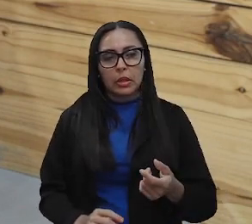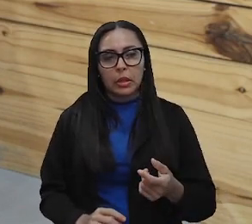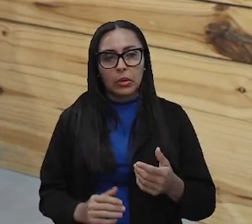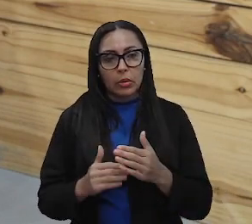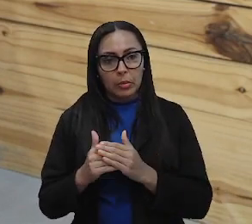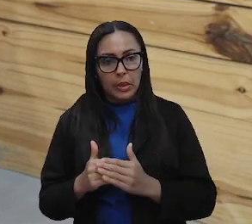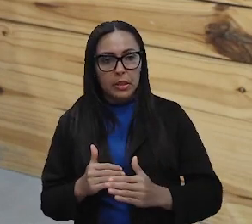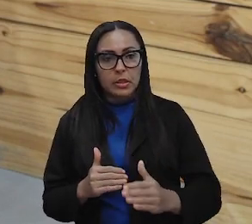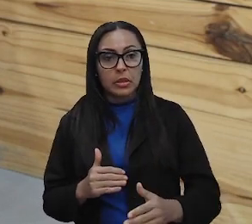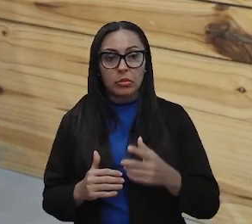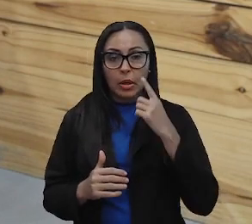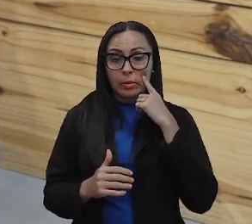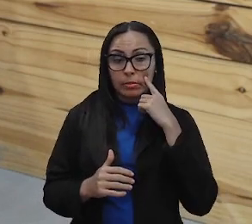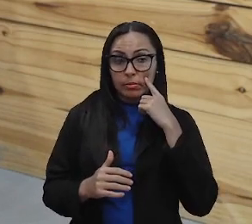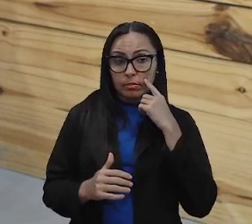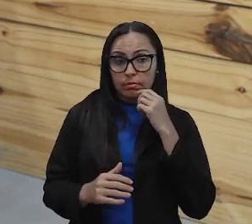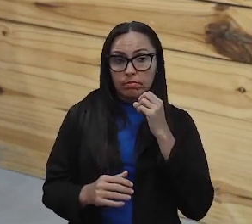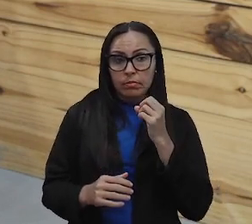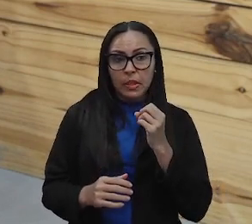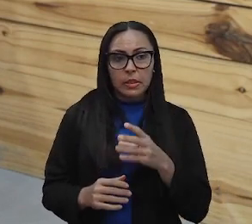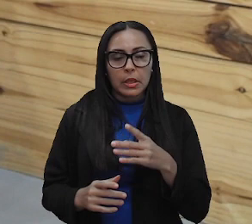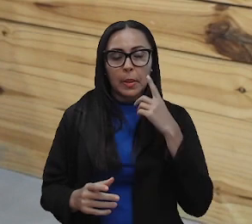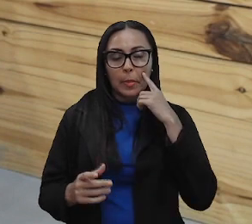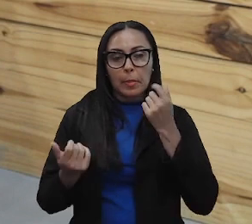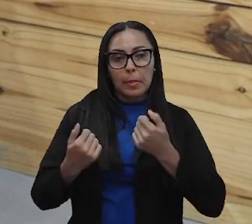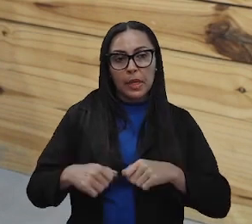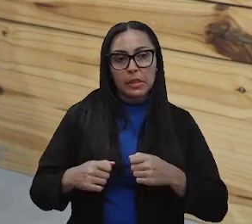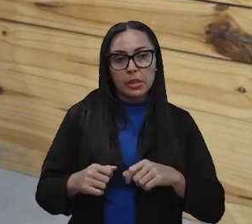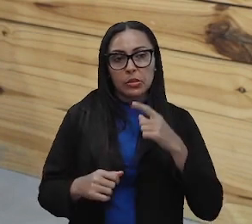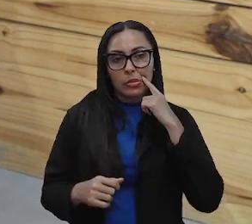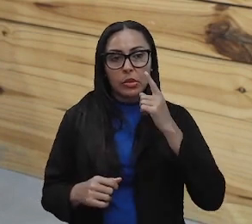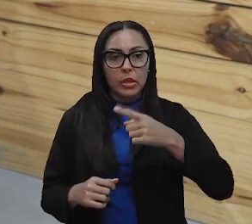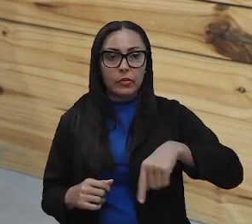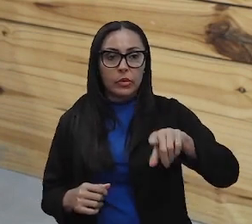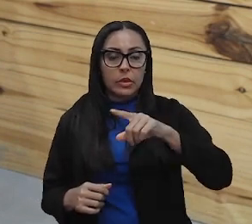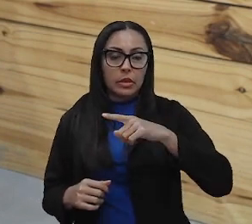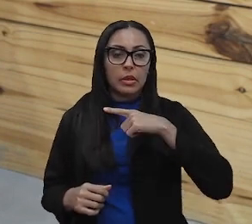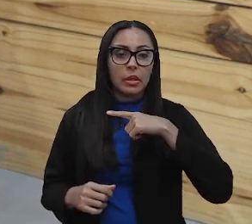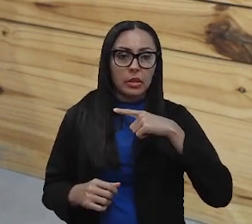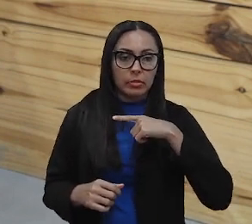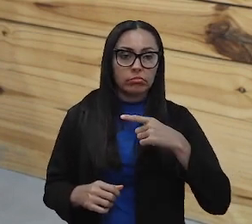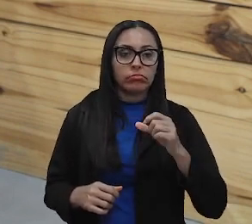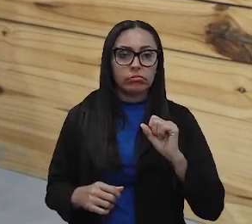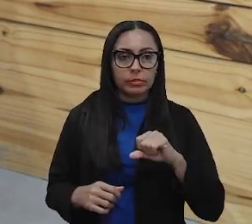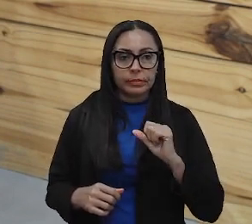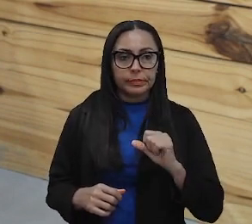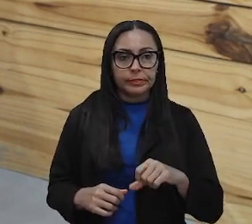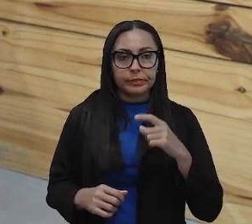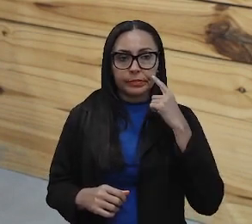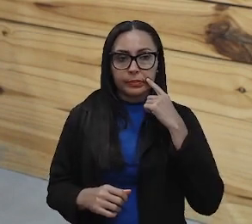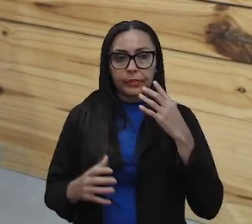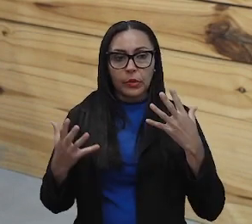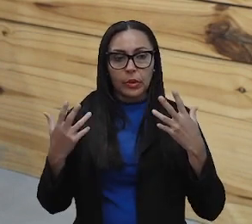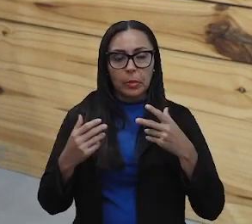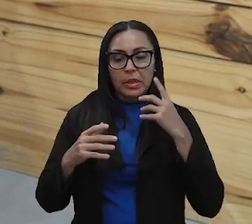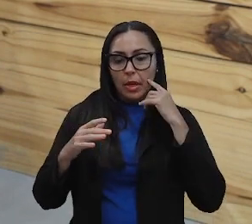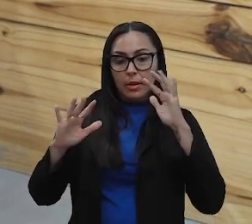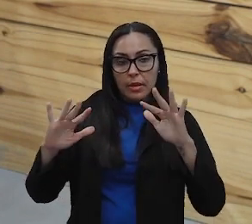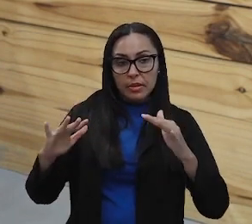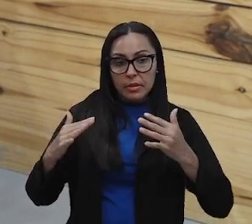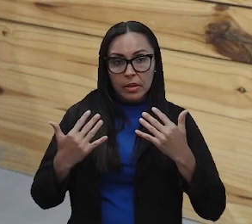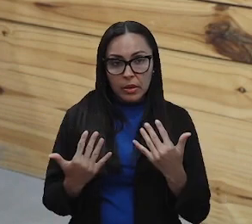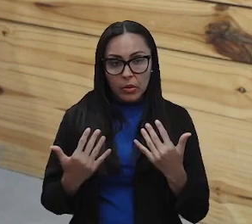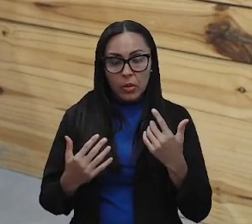dar sinal. Certo. Então, é preciso que você tenha totalmente atenção para